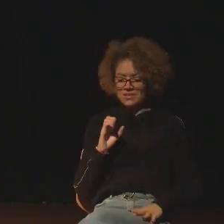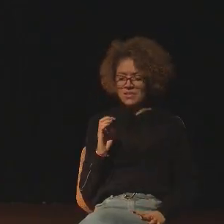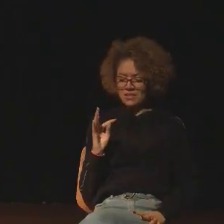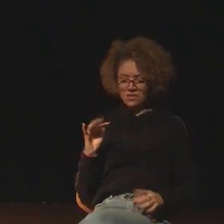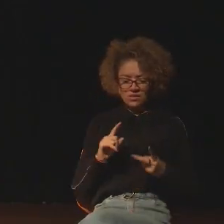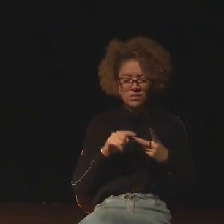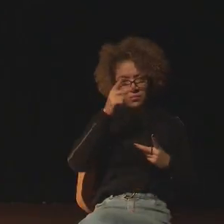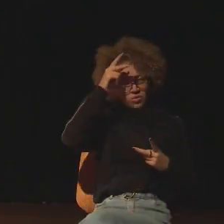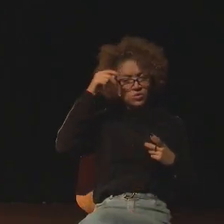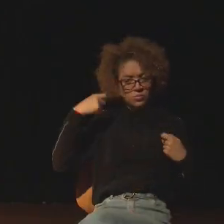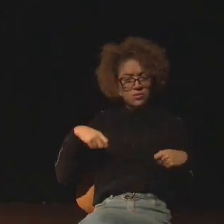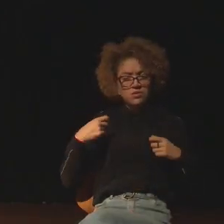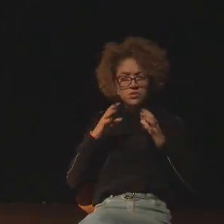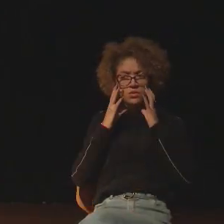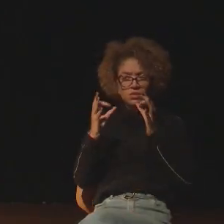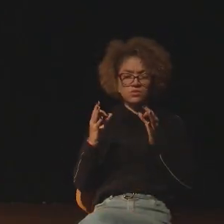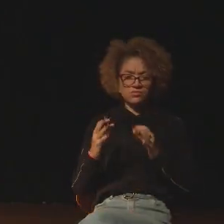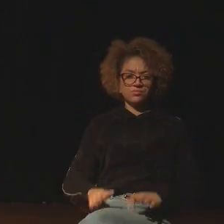também. Obrigado.